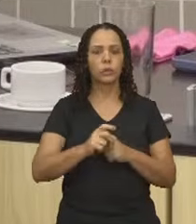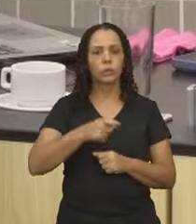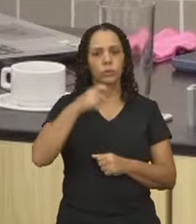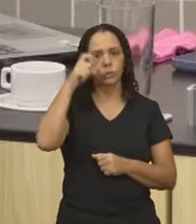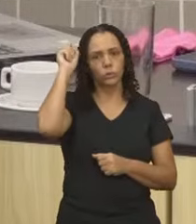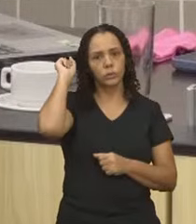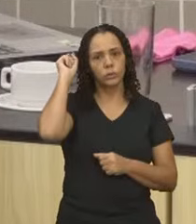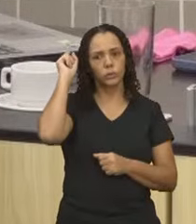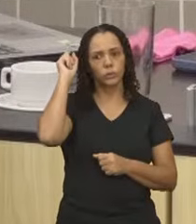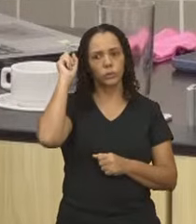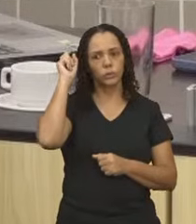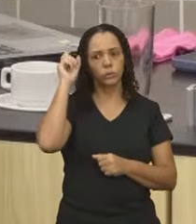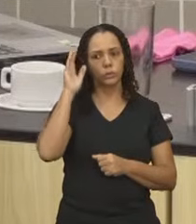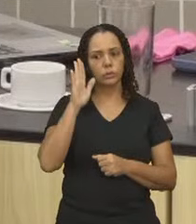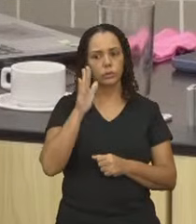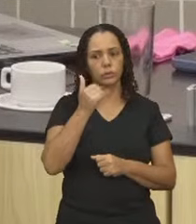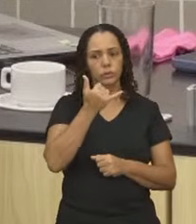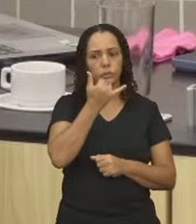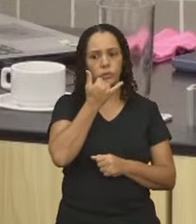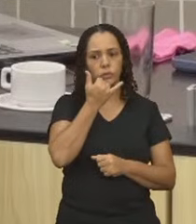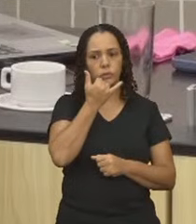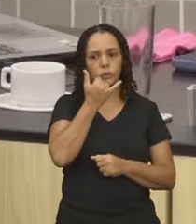Joex...